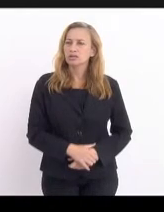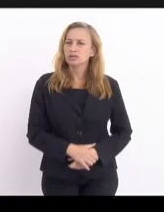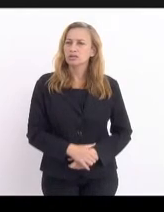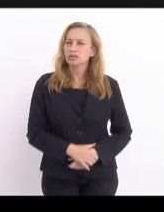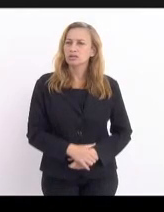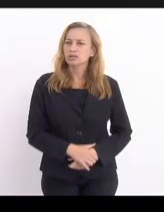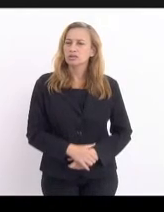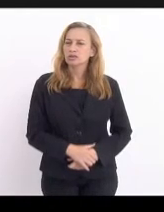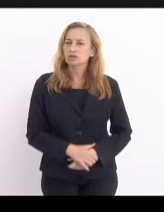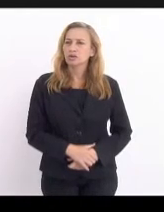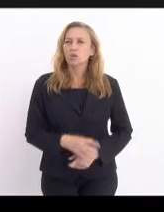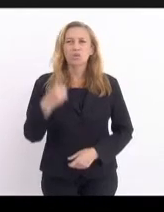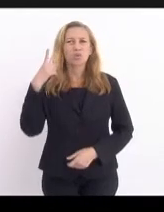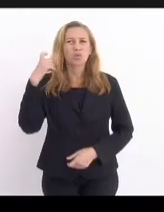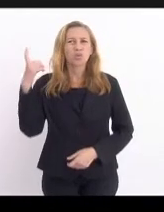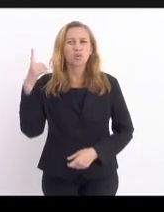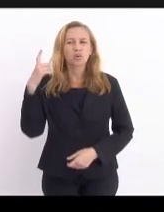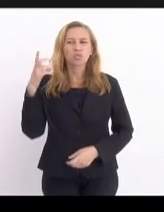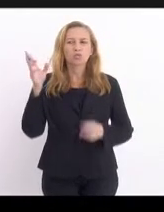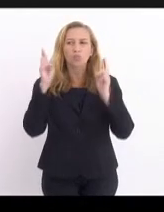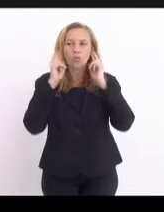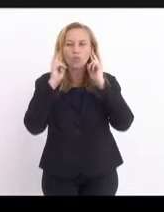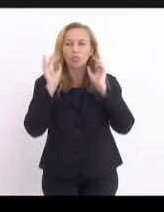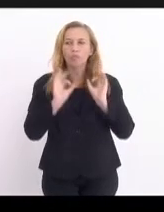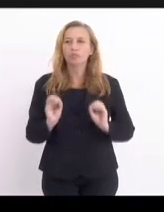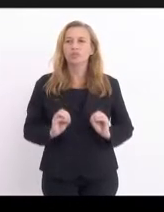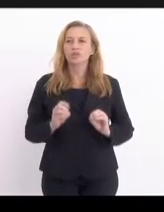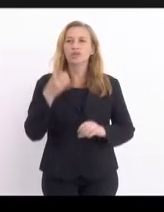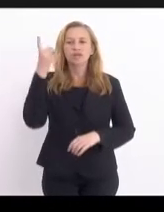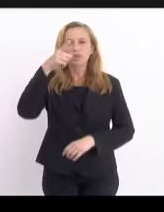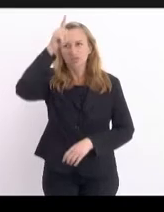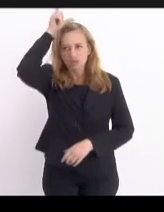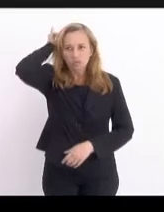Seu microfone agora está fechado, Luiz Paulo.